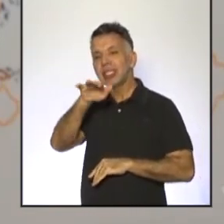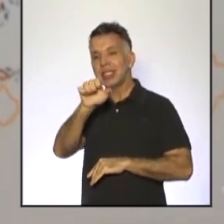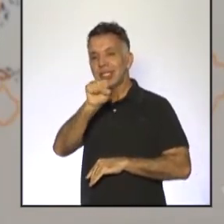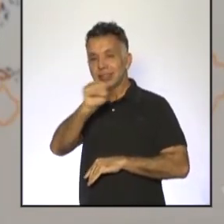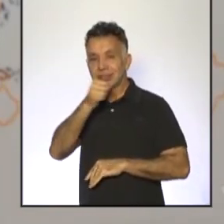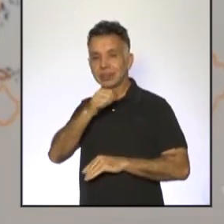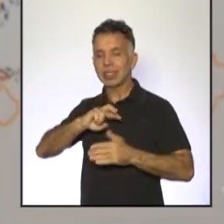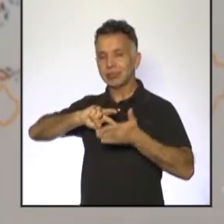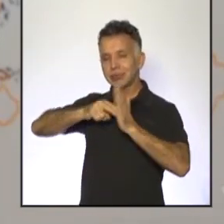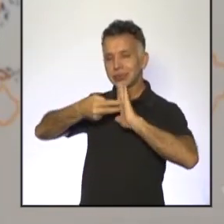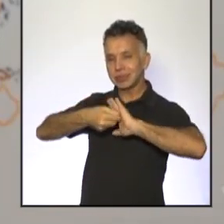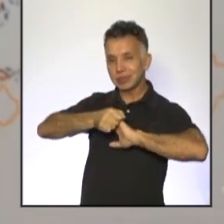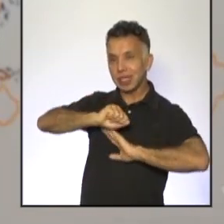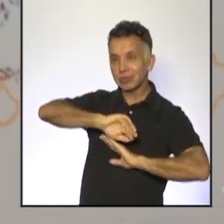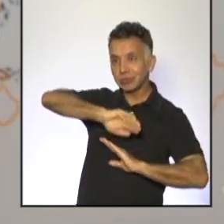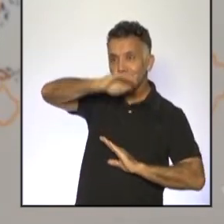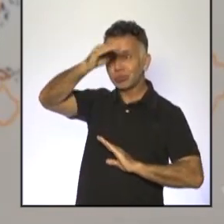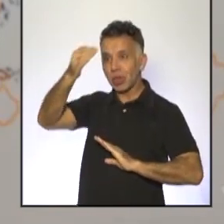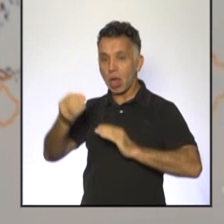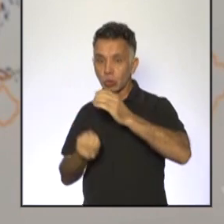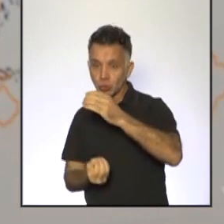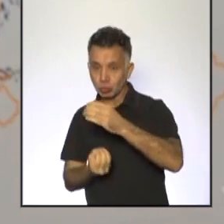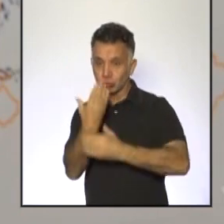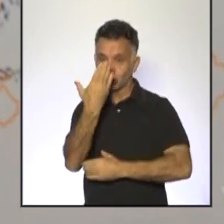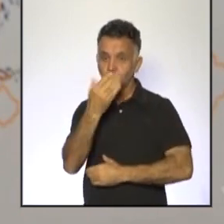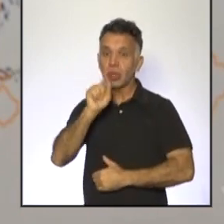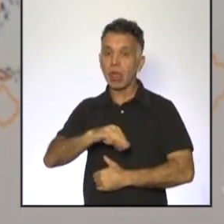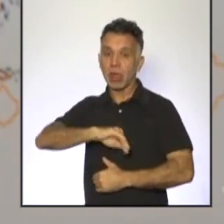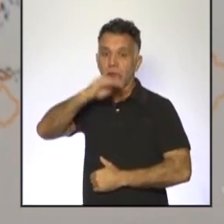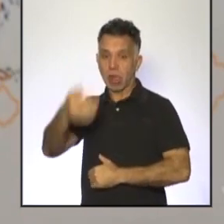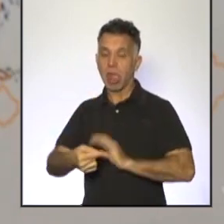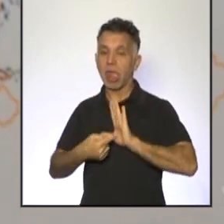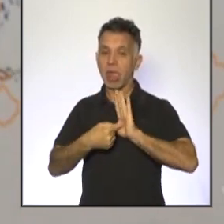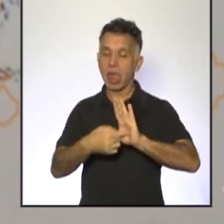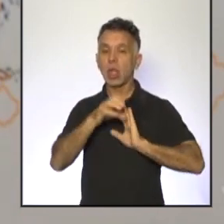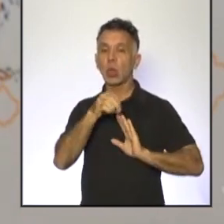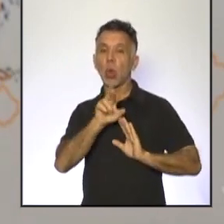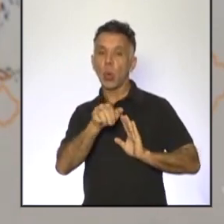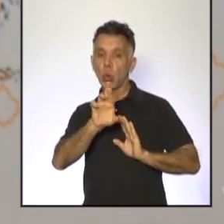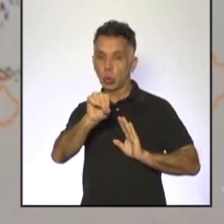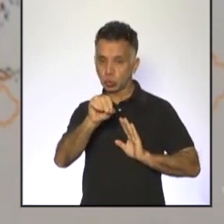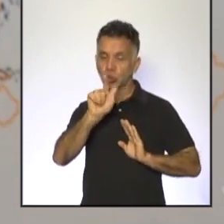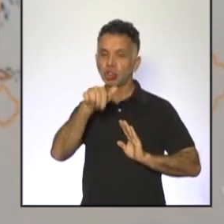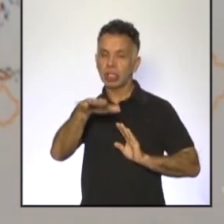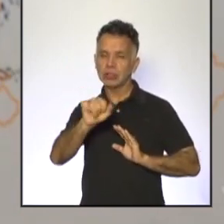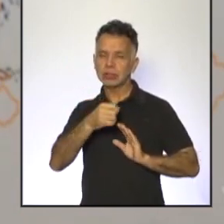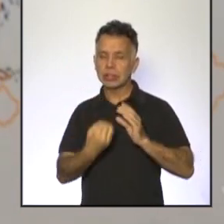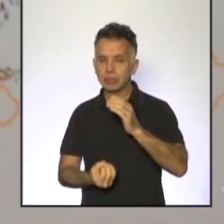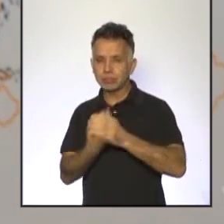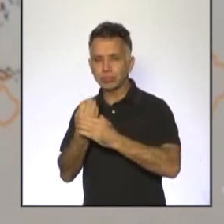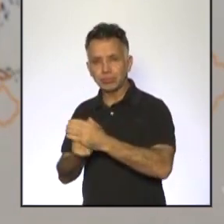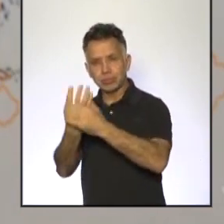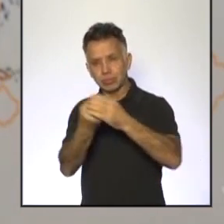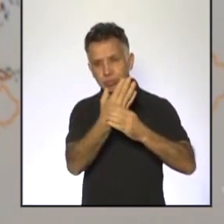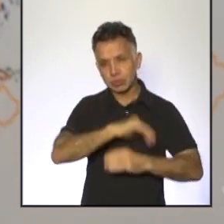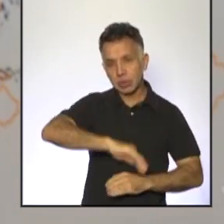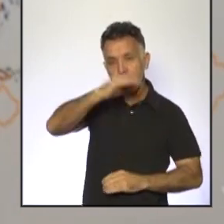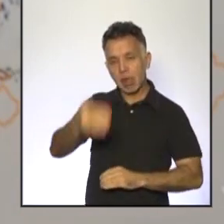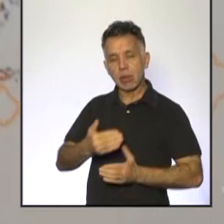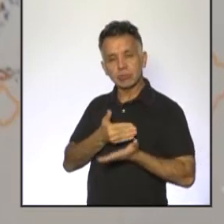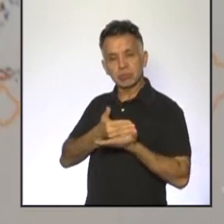montanhas. Essa movimentação horizontal da placa é fundamental na orogênese, na formação de montanhas. Seja a partir